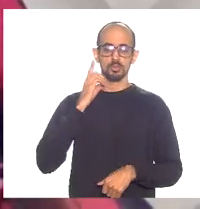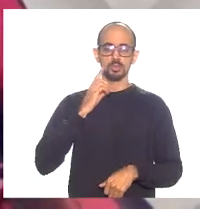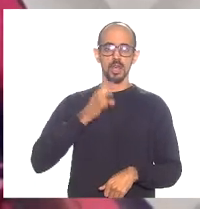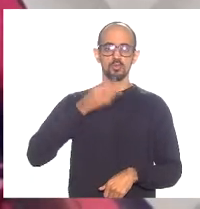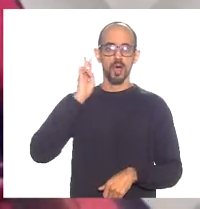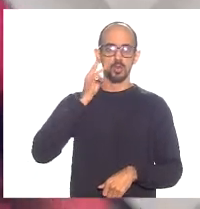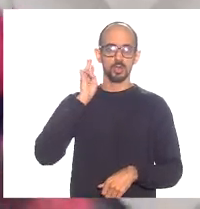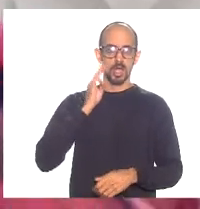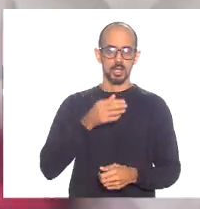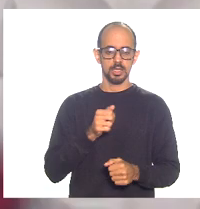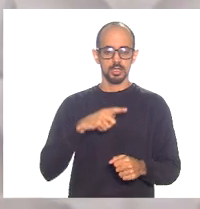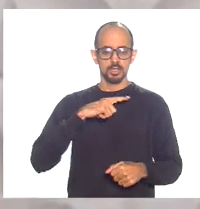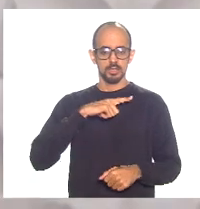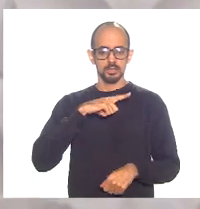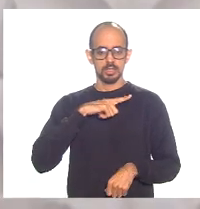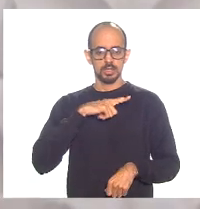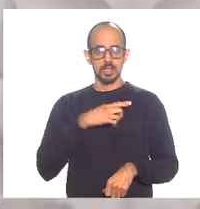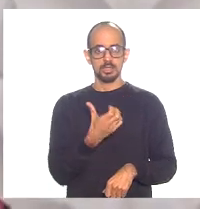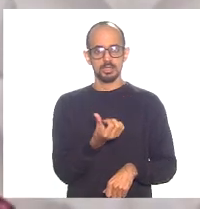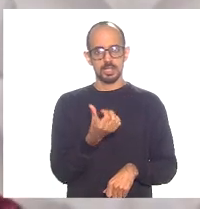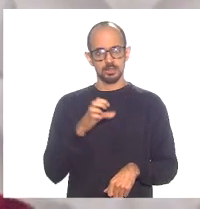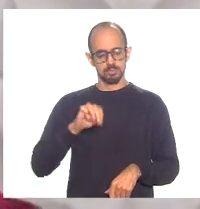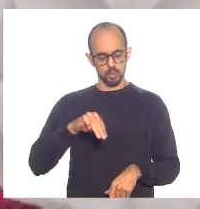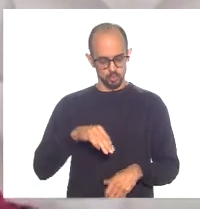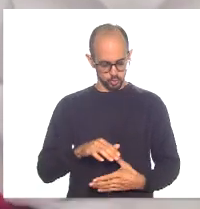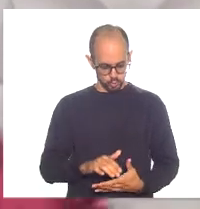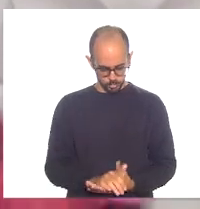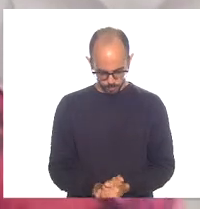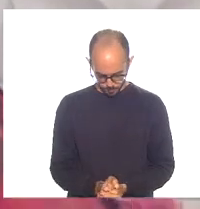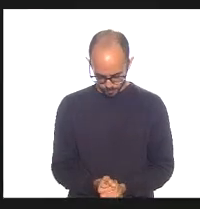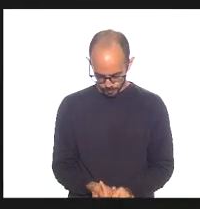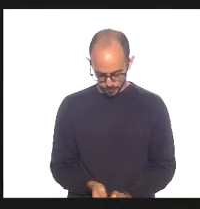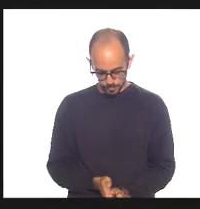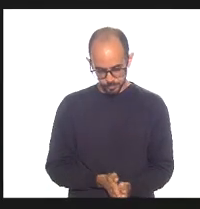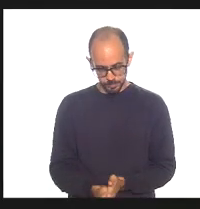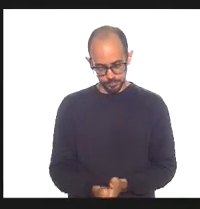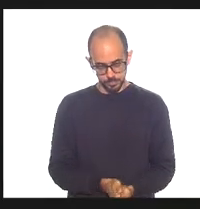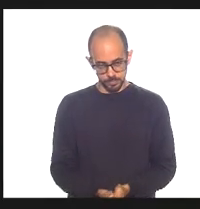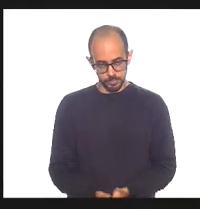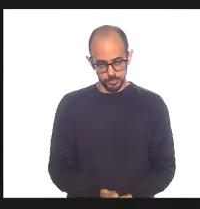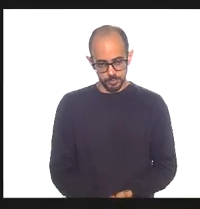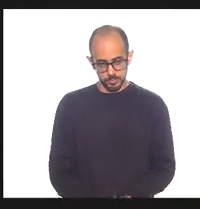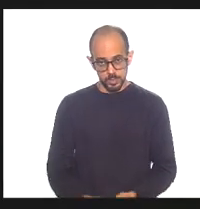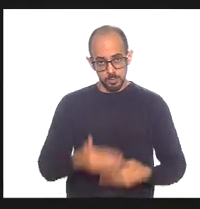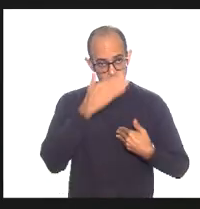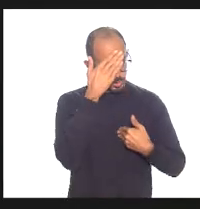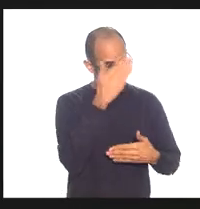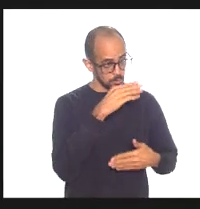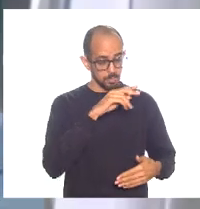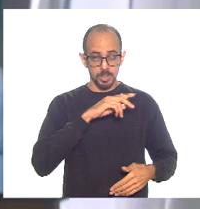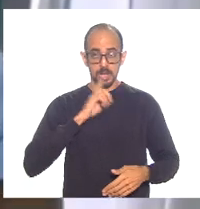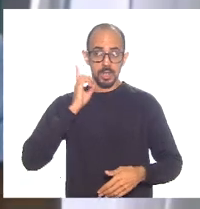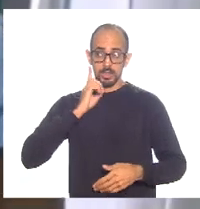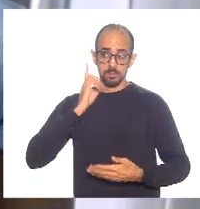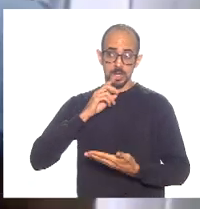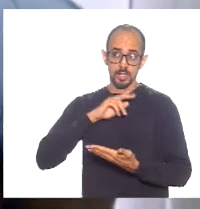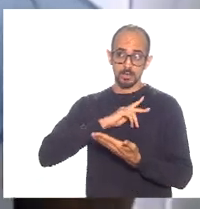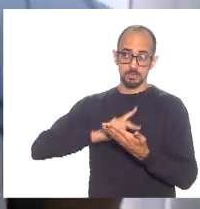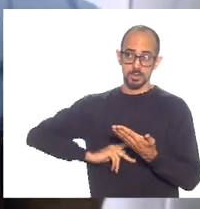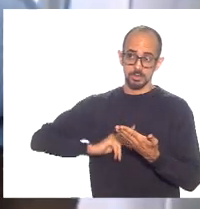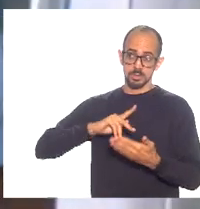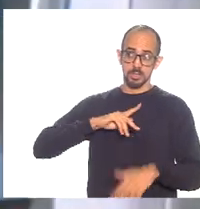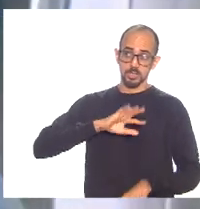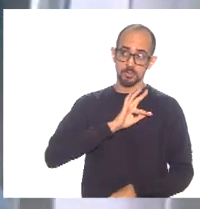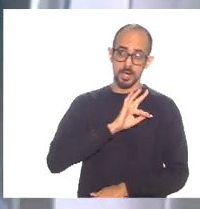Carneiro. Vossa Excelência tem 6 minutos. Obrigado, deputada Marta Rocha, que preside o